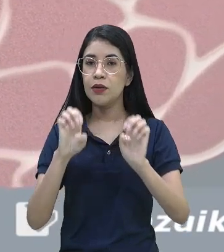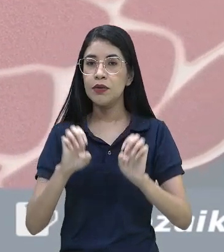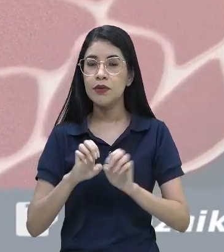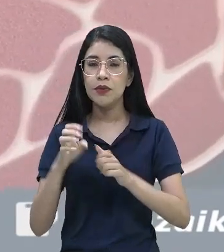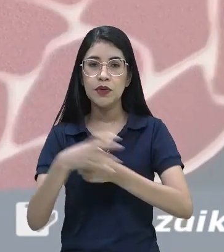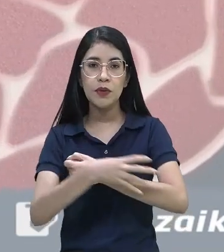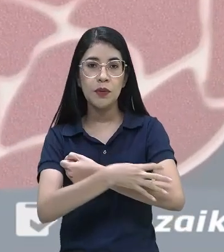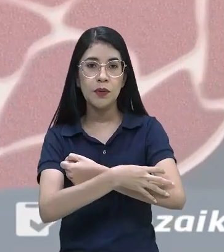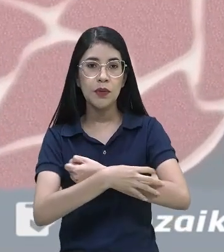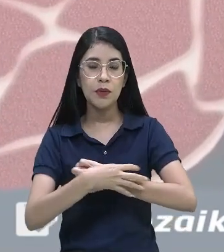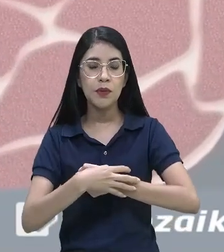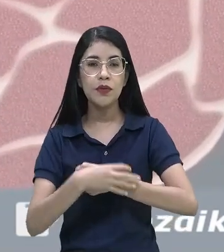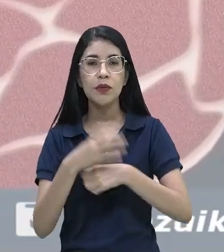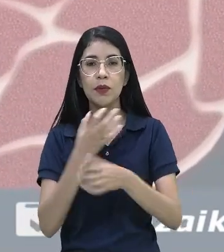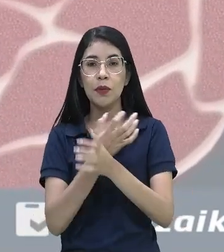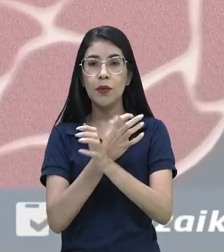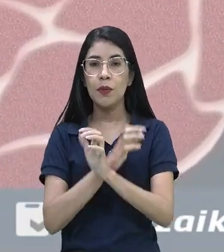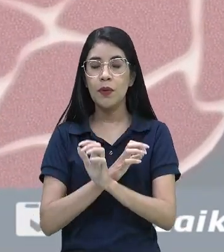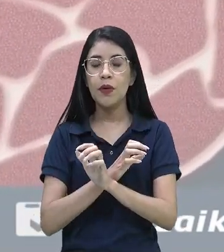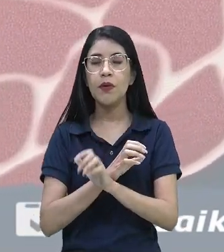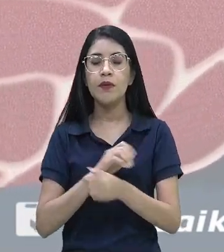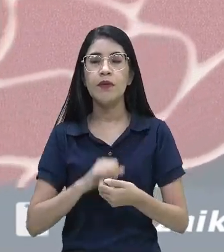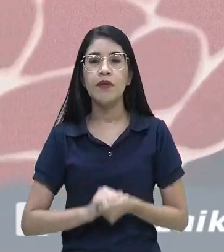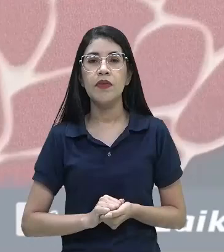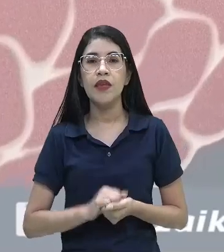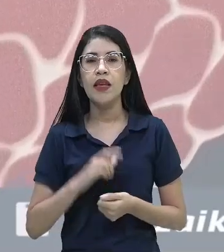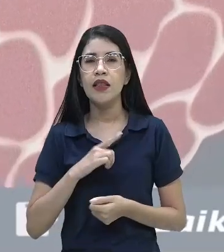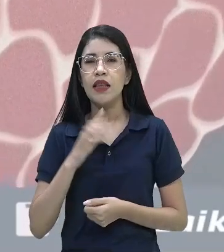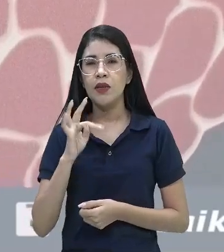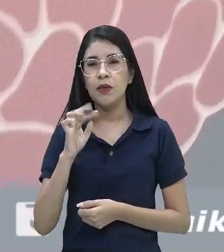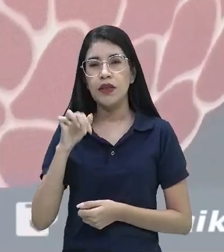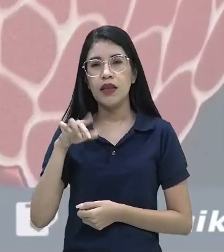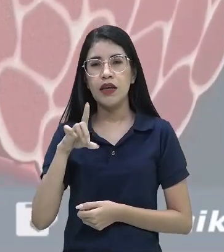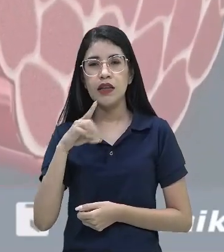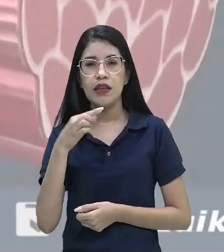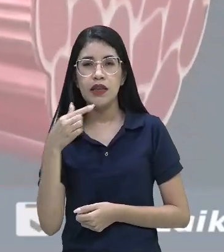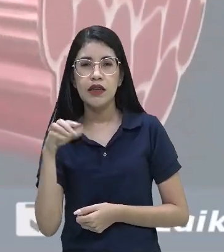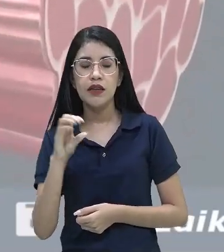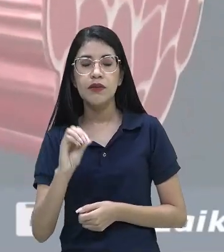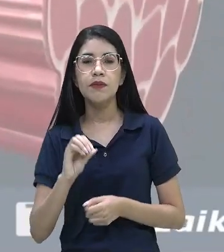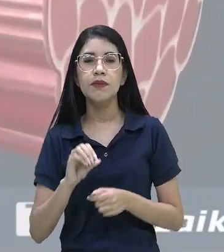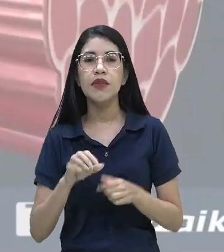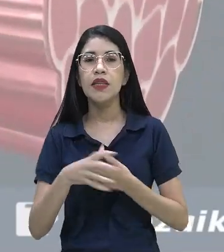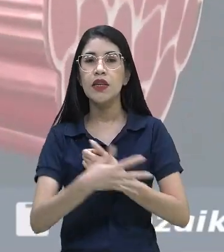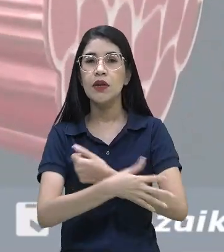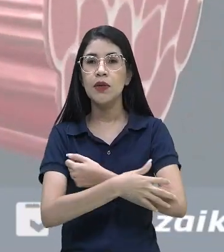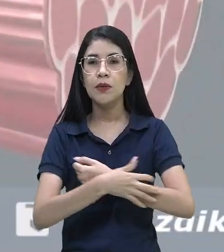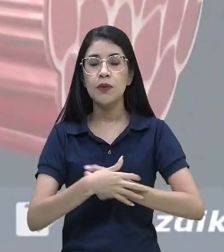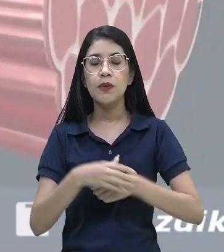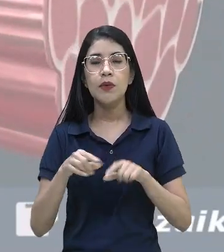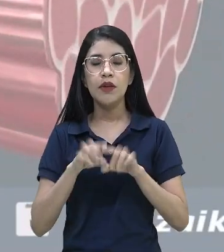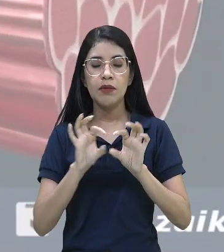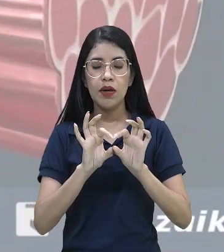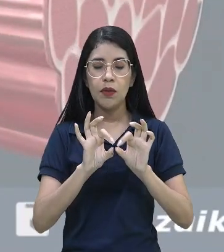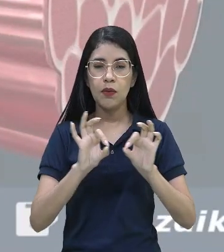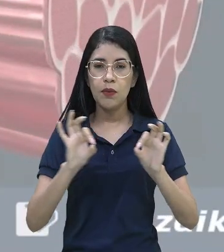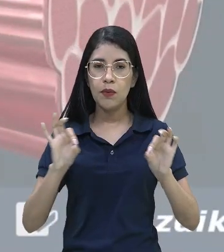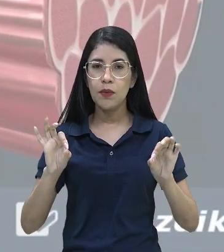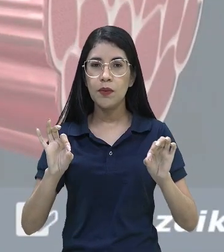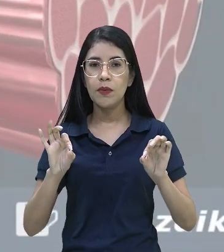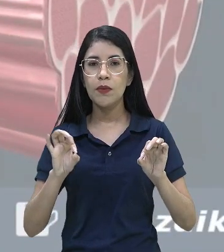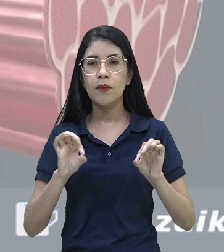dos músculos esqueléticos. Nós temos lá o tendão, olha lá no fim, e o músculo, a sua parte mais externa aqui,